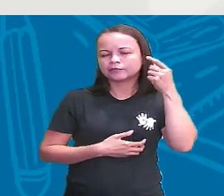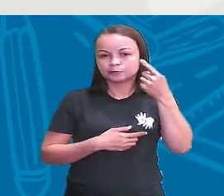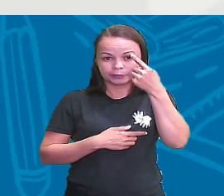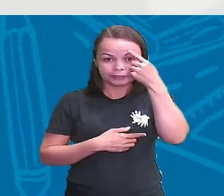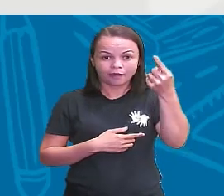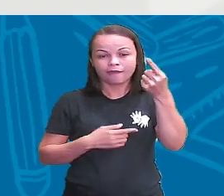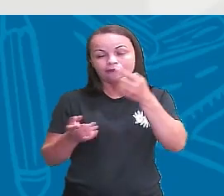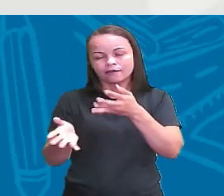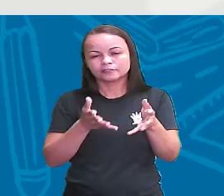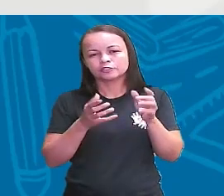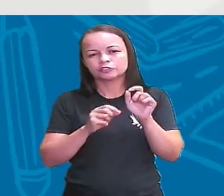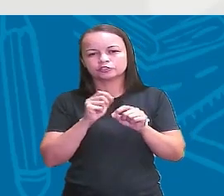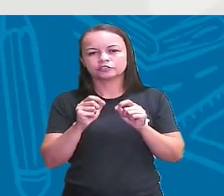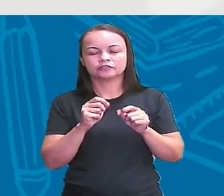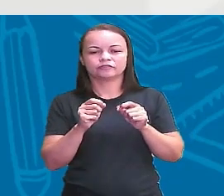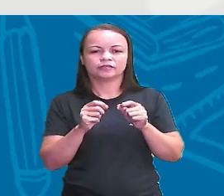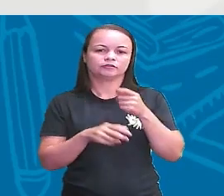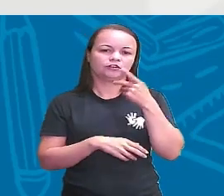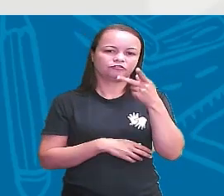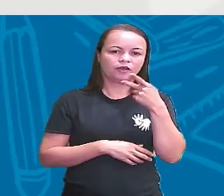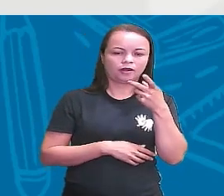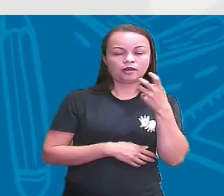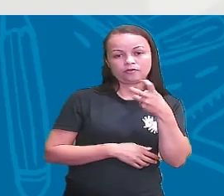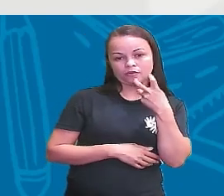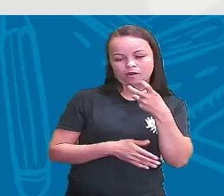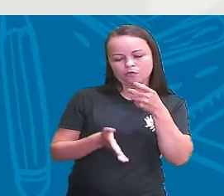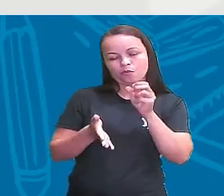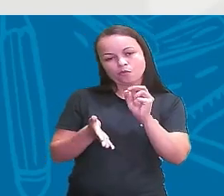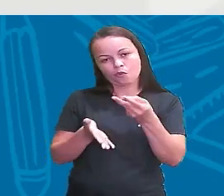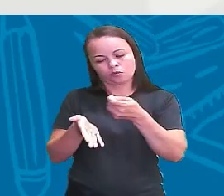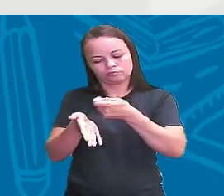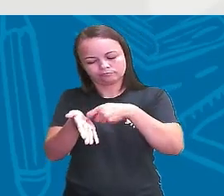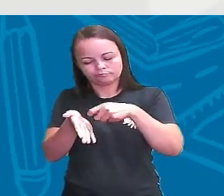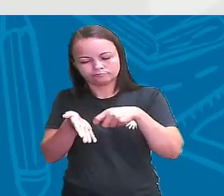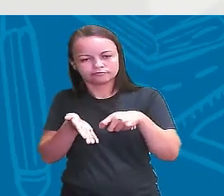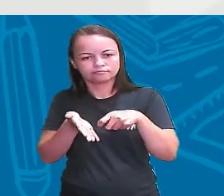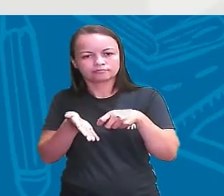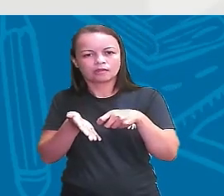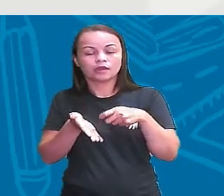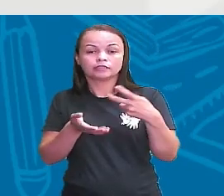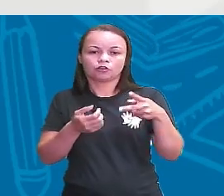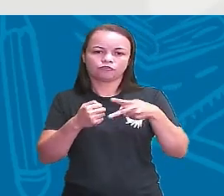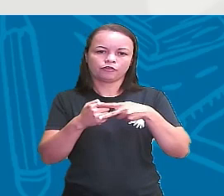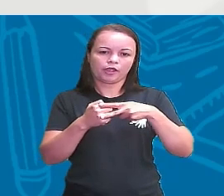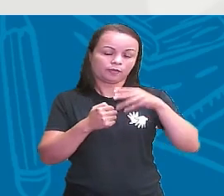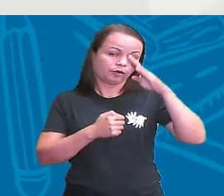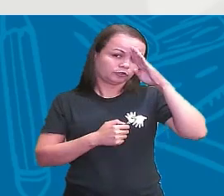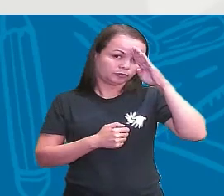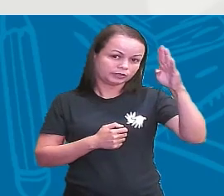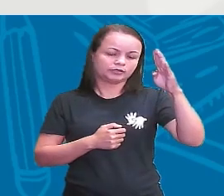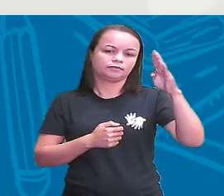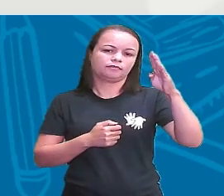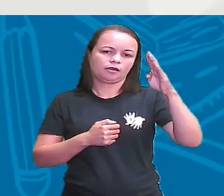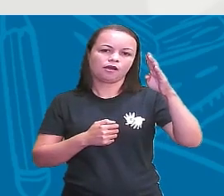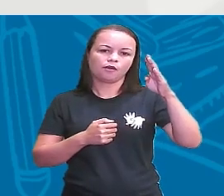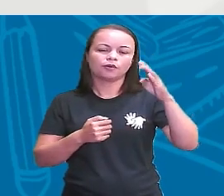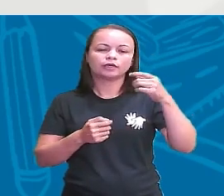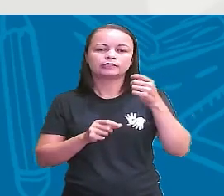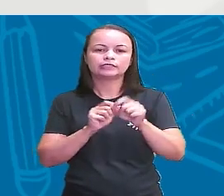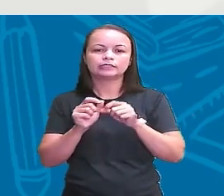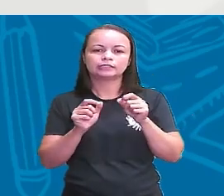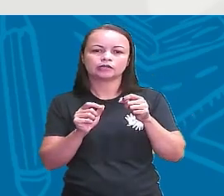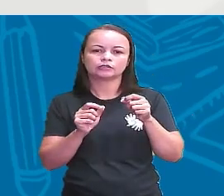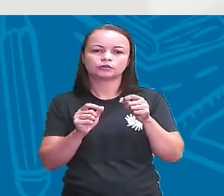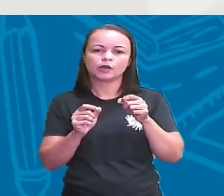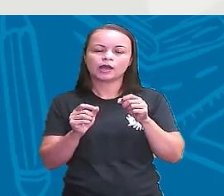ideias através da fala oral ou escrita. Então, o verbo ele é um desses principais elementos que dão sentido